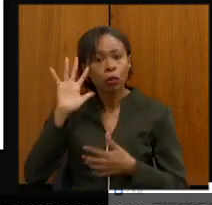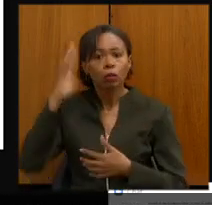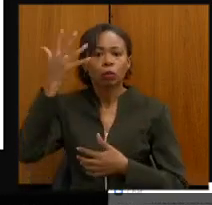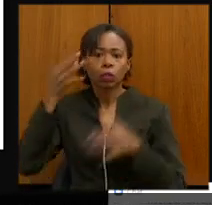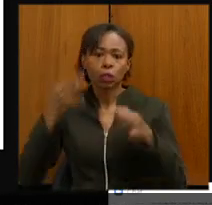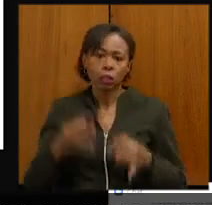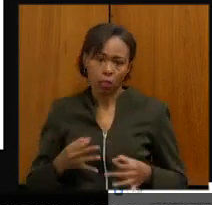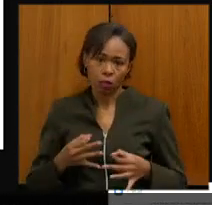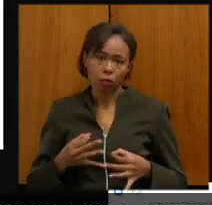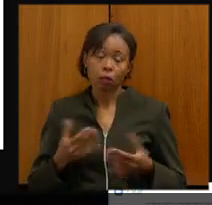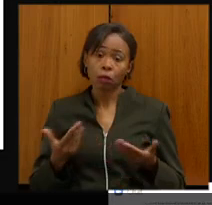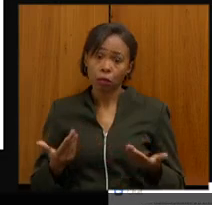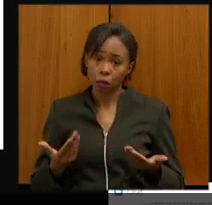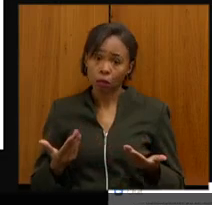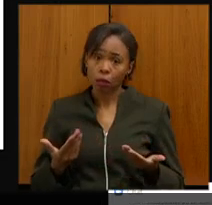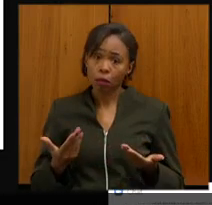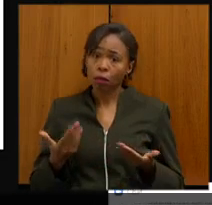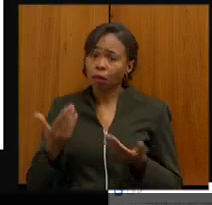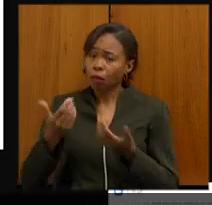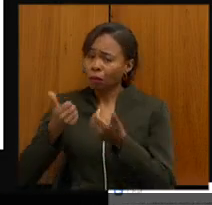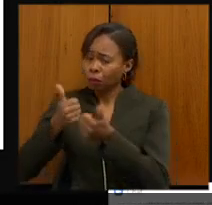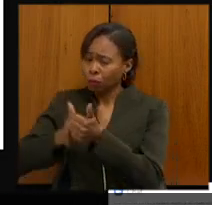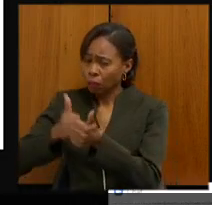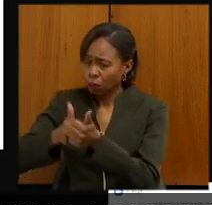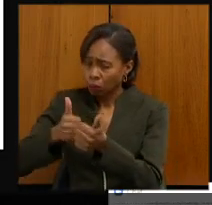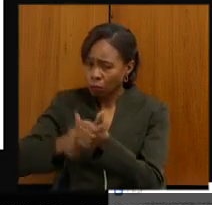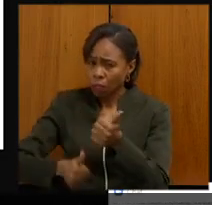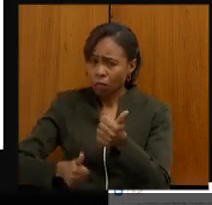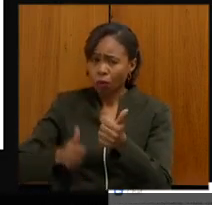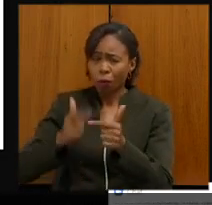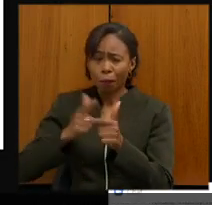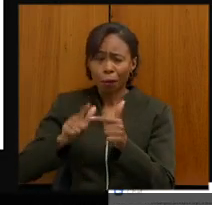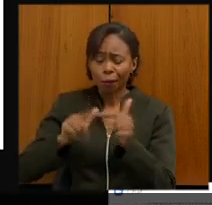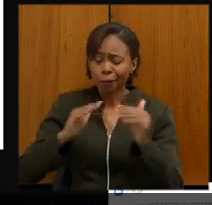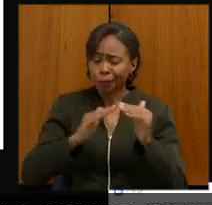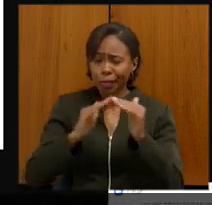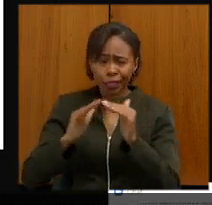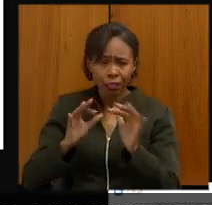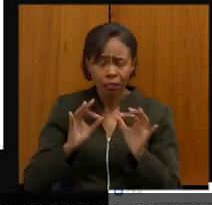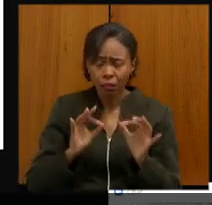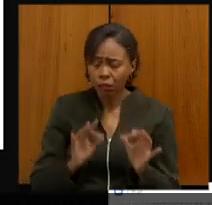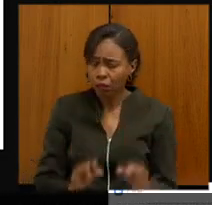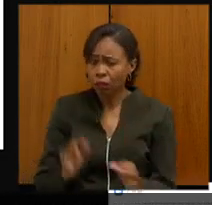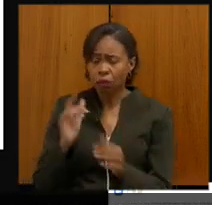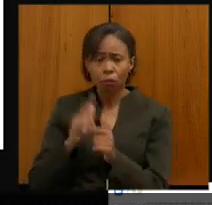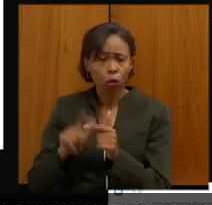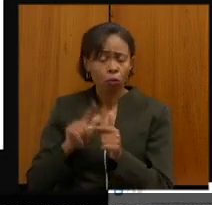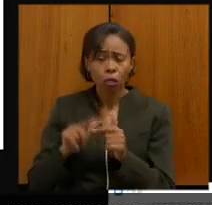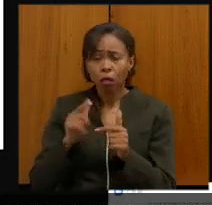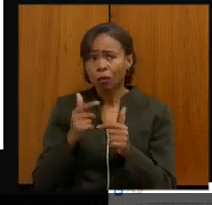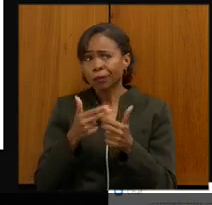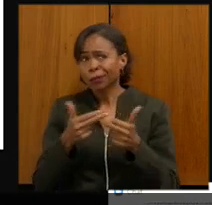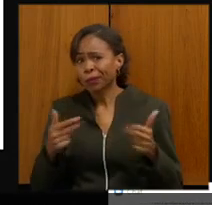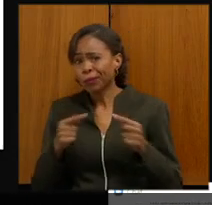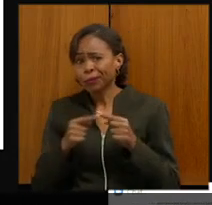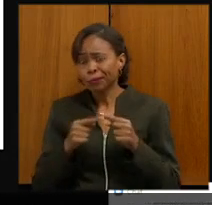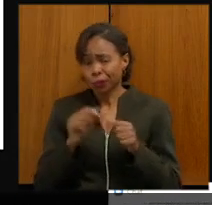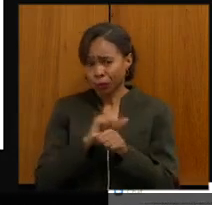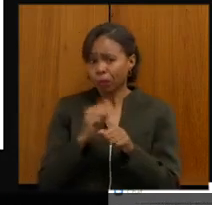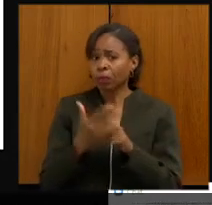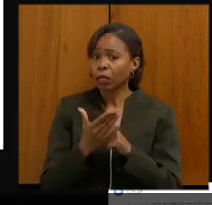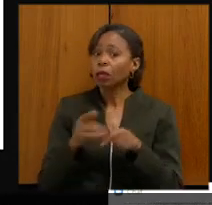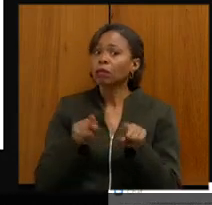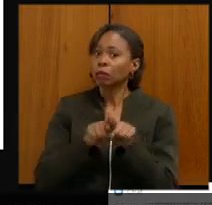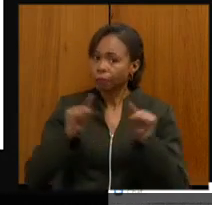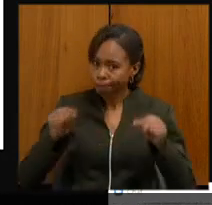o agravamento do desemprego das condições de moradia digna e outras situações decorrentes da pandemia são também um desafio